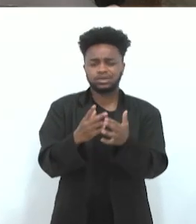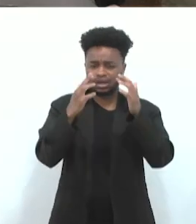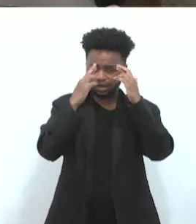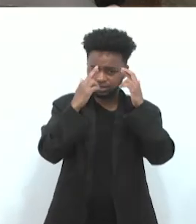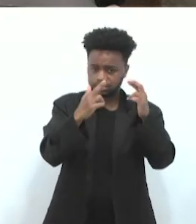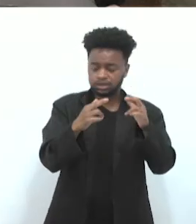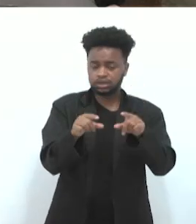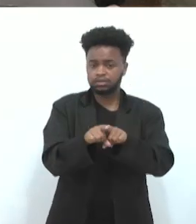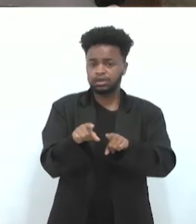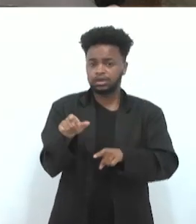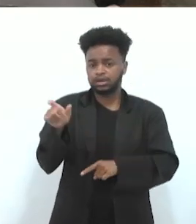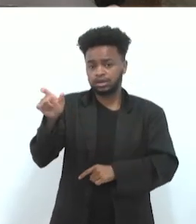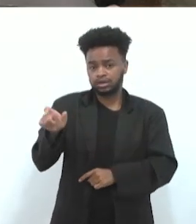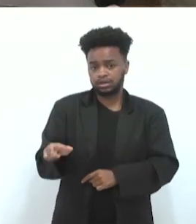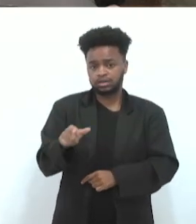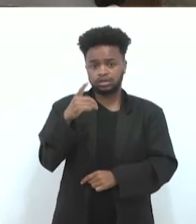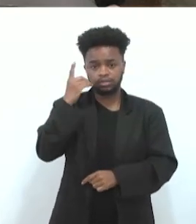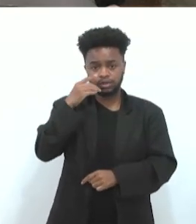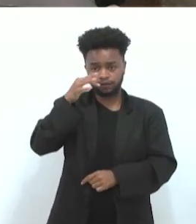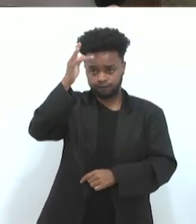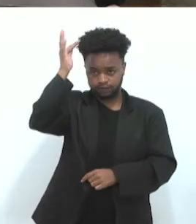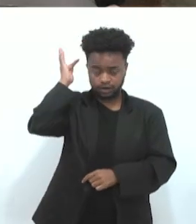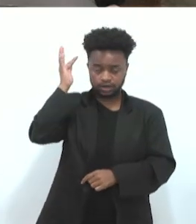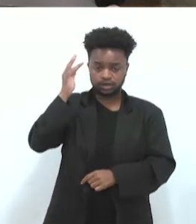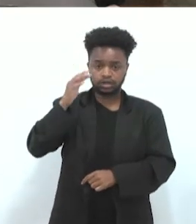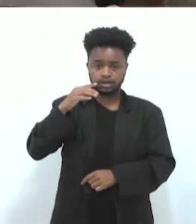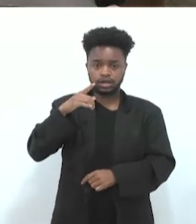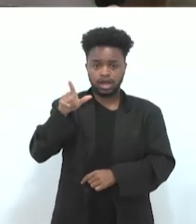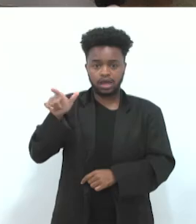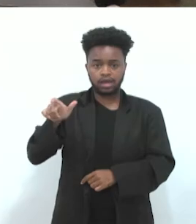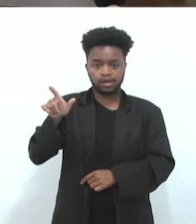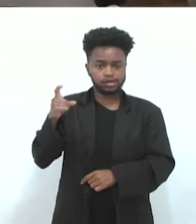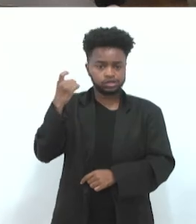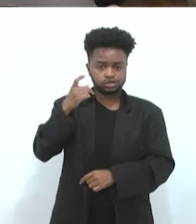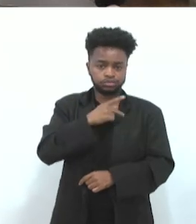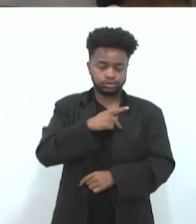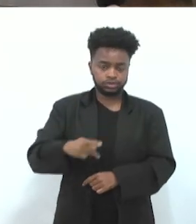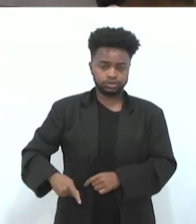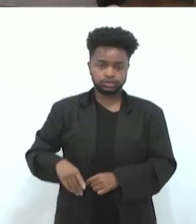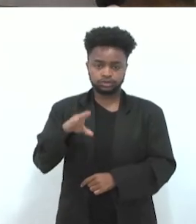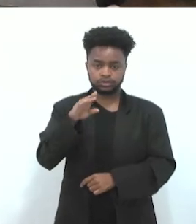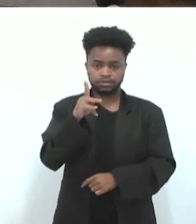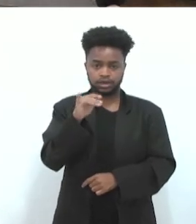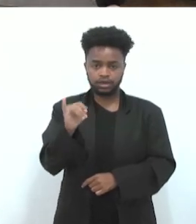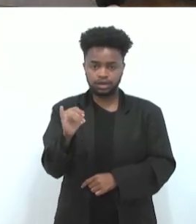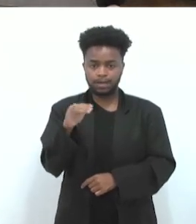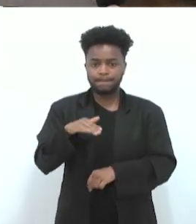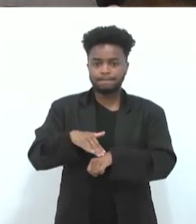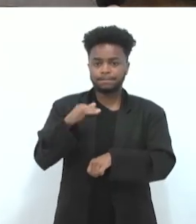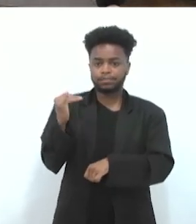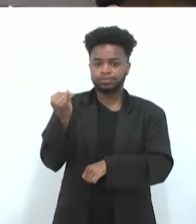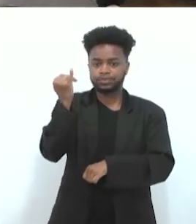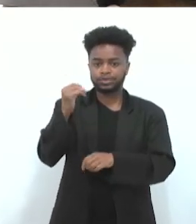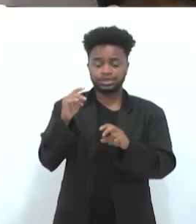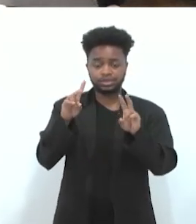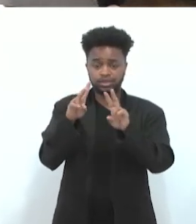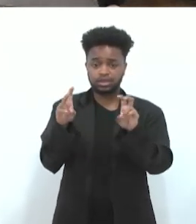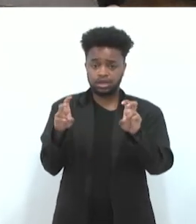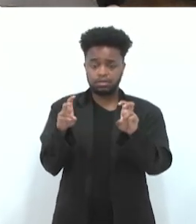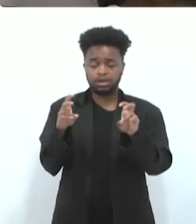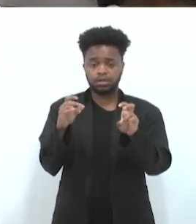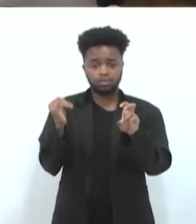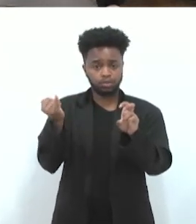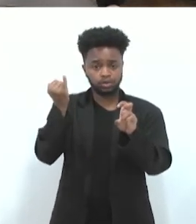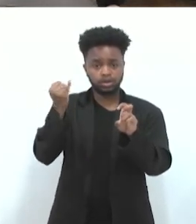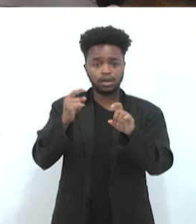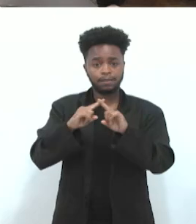presidiu uma CPI que talvez fosse a CPI mais relevante nesse primeiro momento aí, num tema muito sensível, e que foi